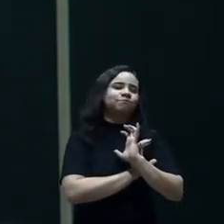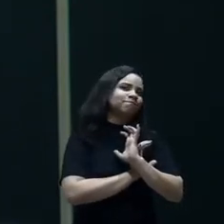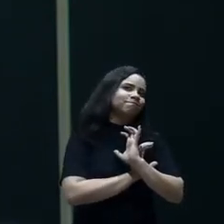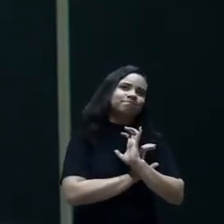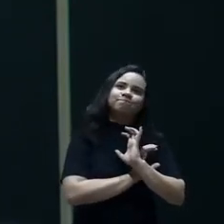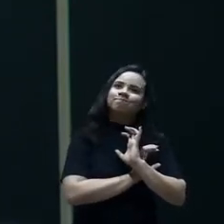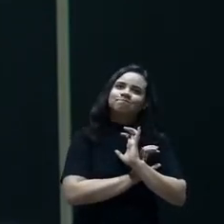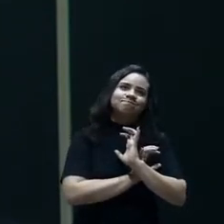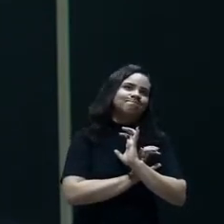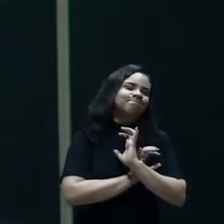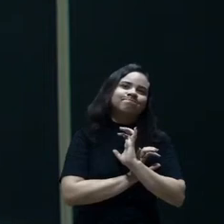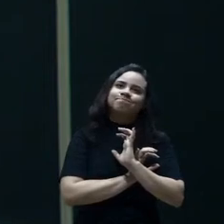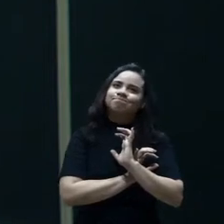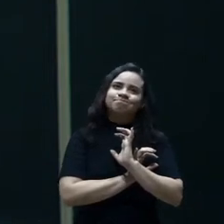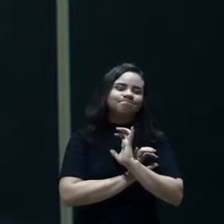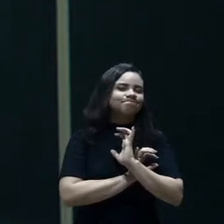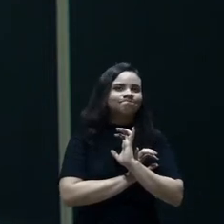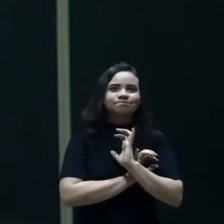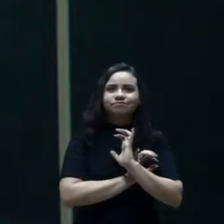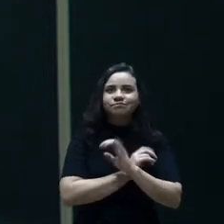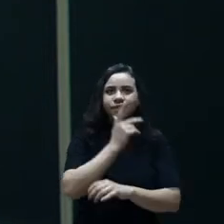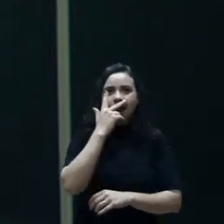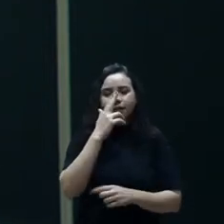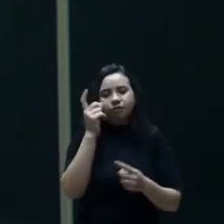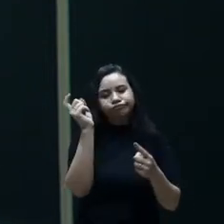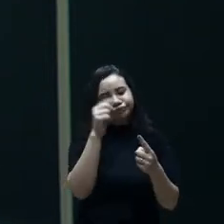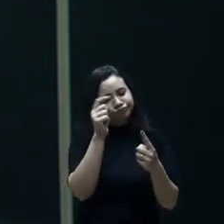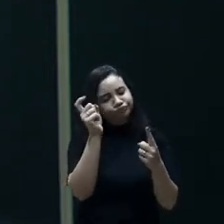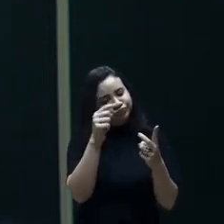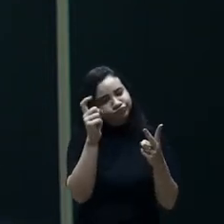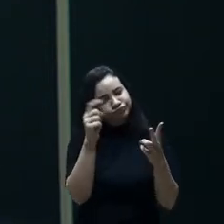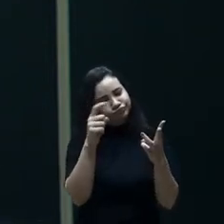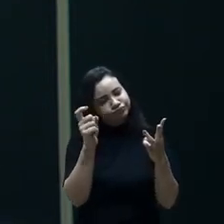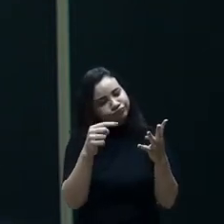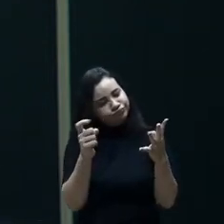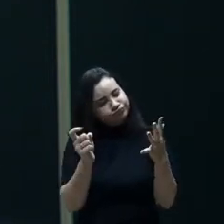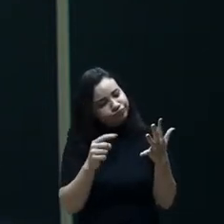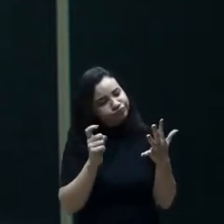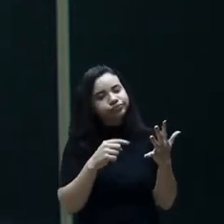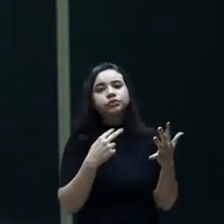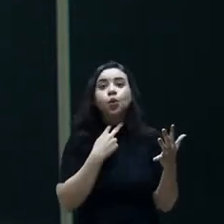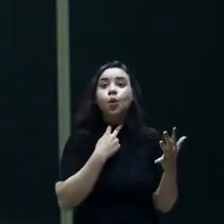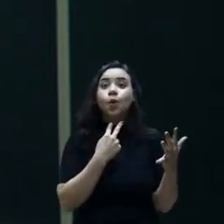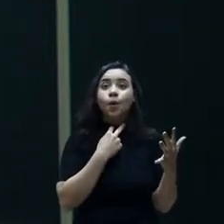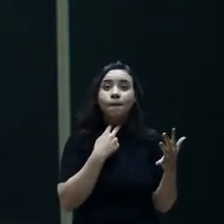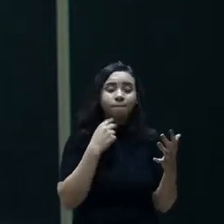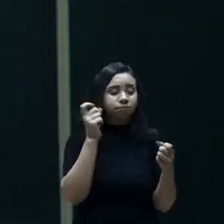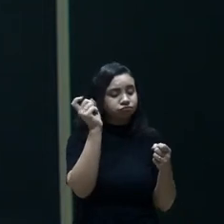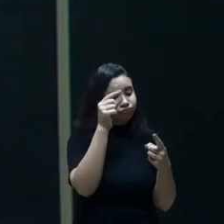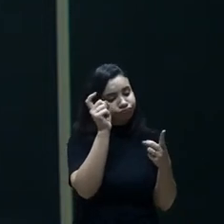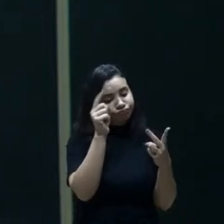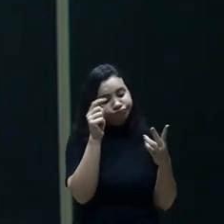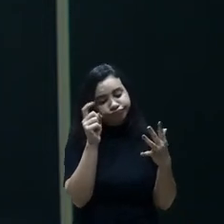se enfada com aquilo e lança outra coisa para você fazer, para você se ocupar, para tentar preencher esse